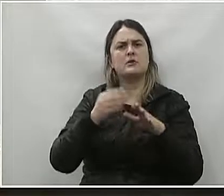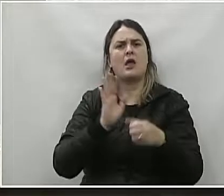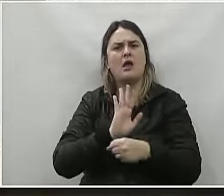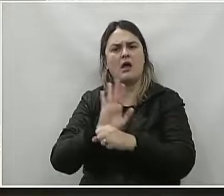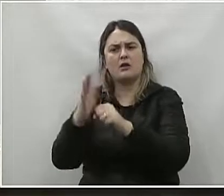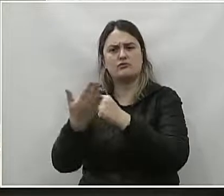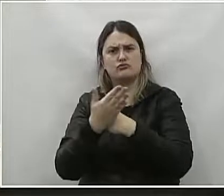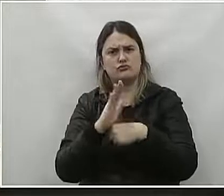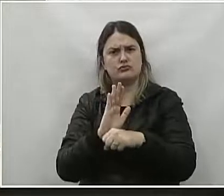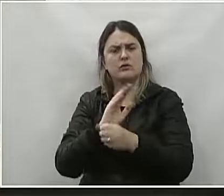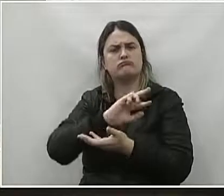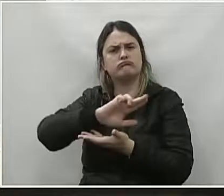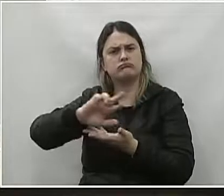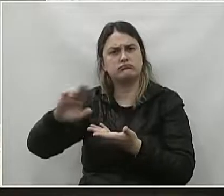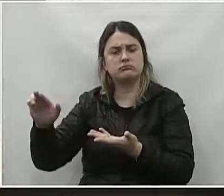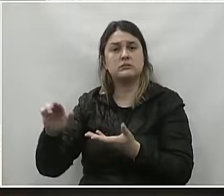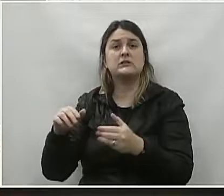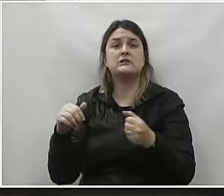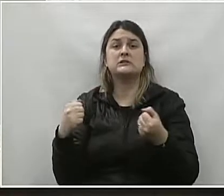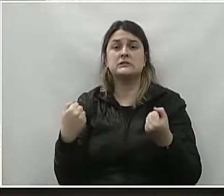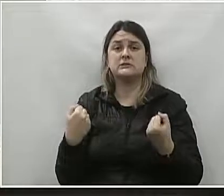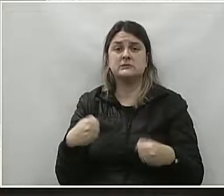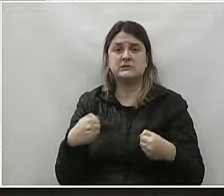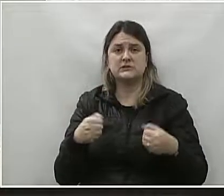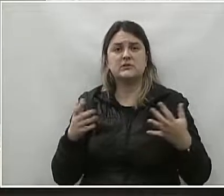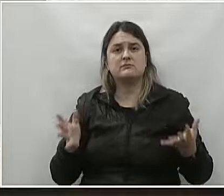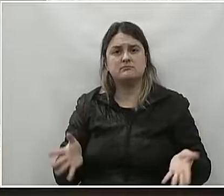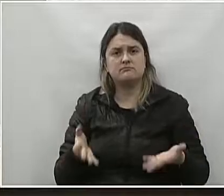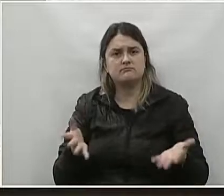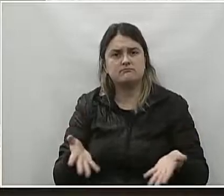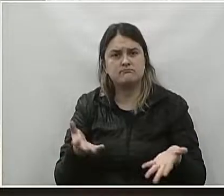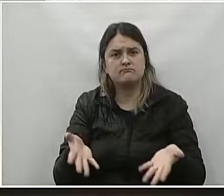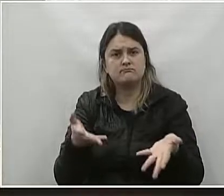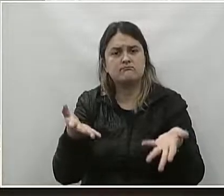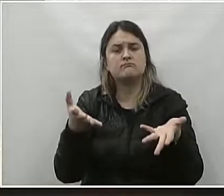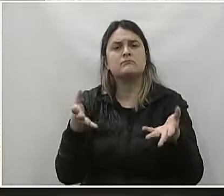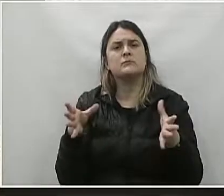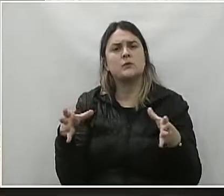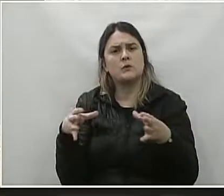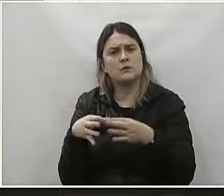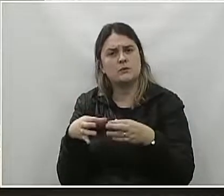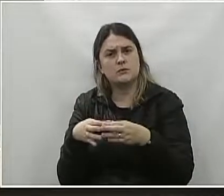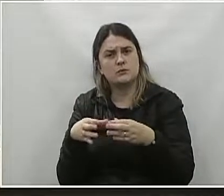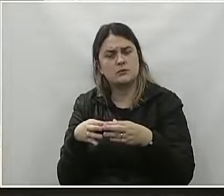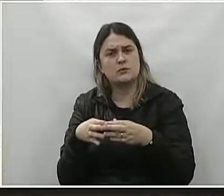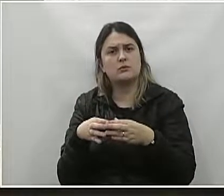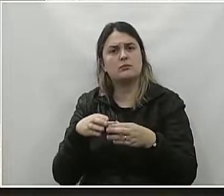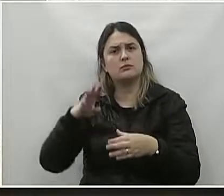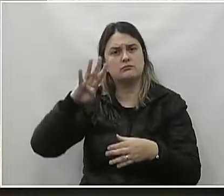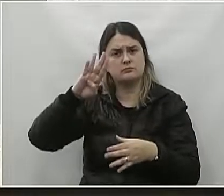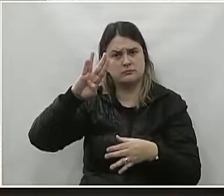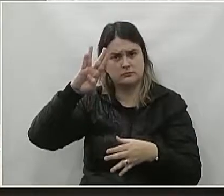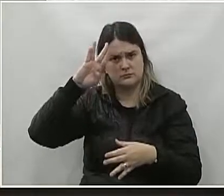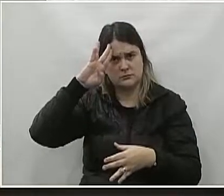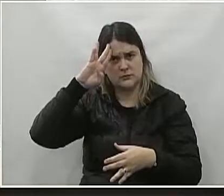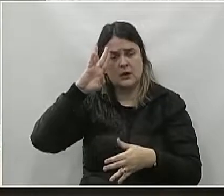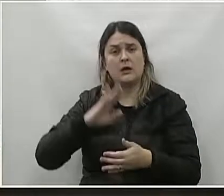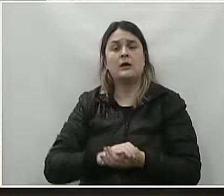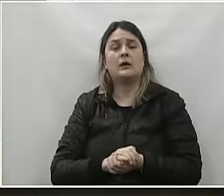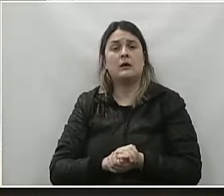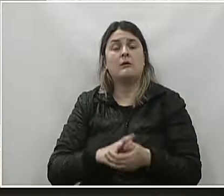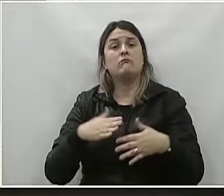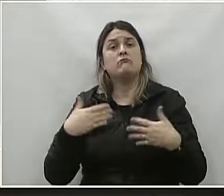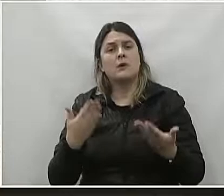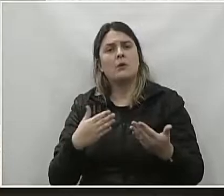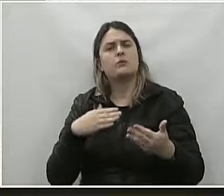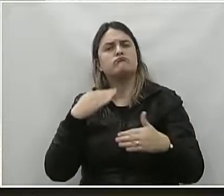entre outros. Para tanto, deve estimular cada vez mais os grupos de escotismo. Na busca